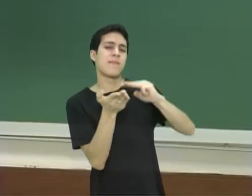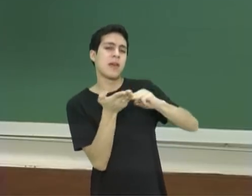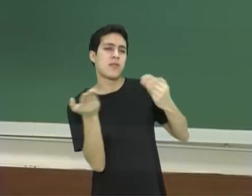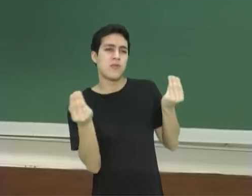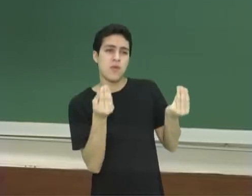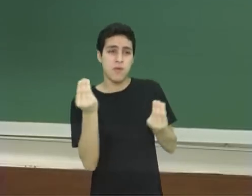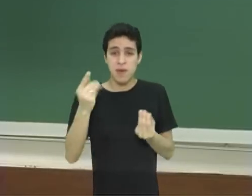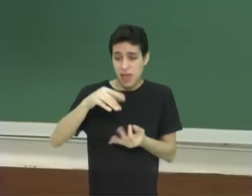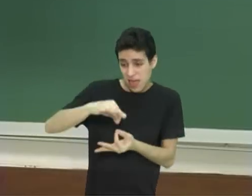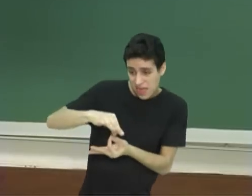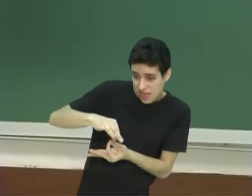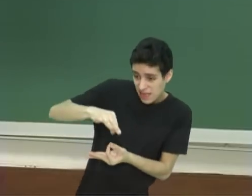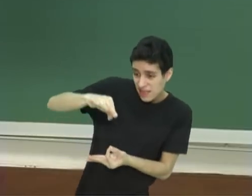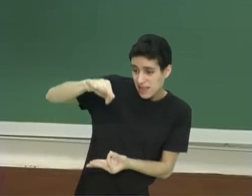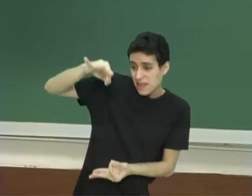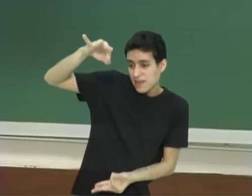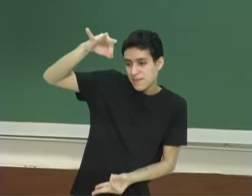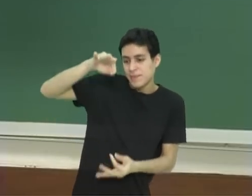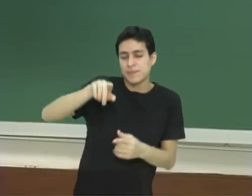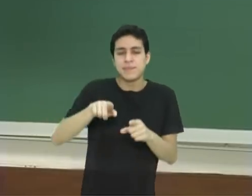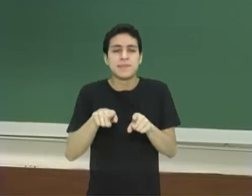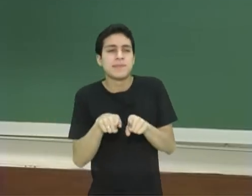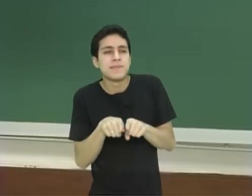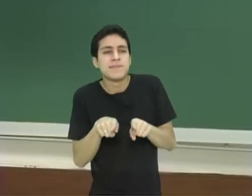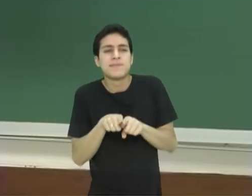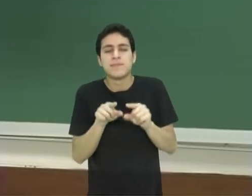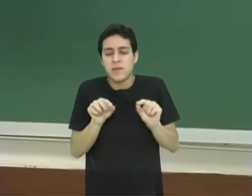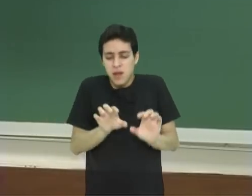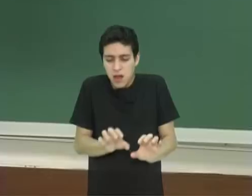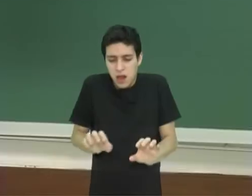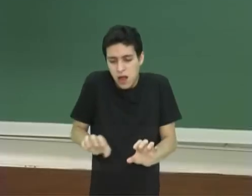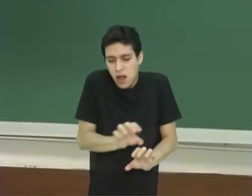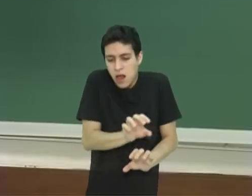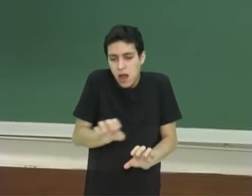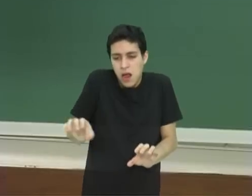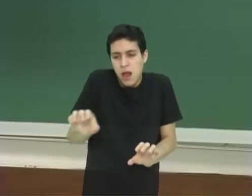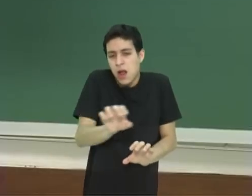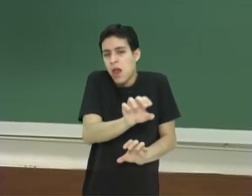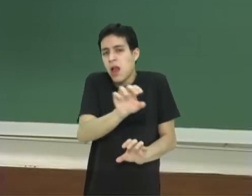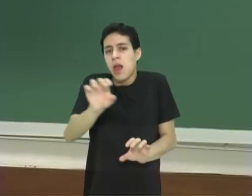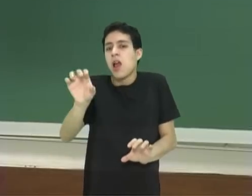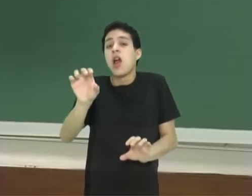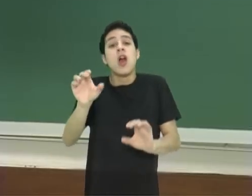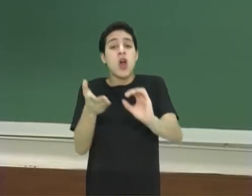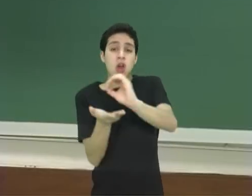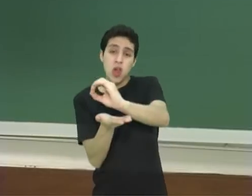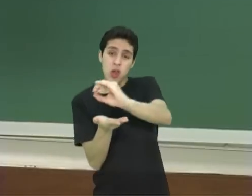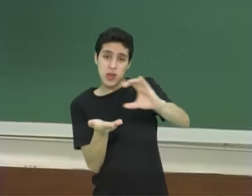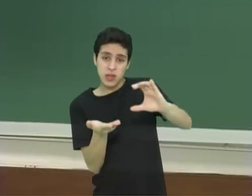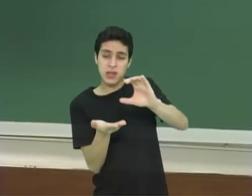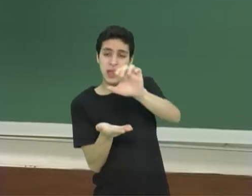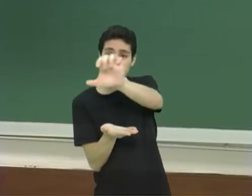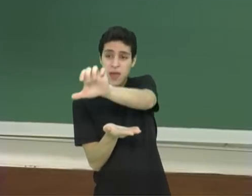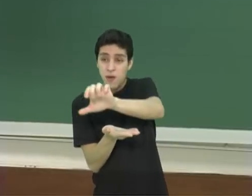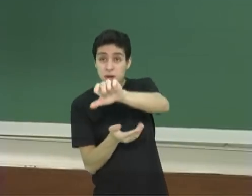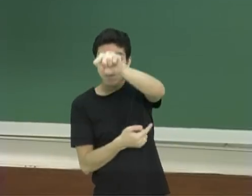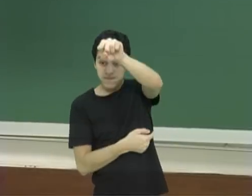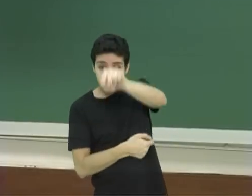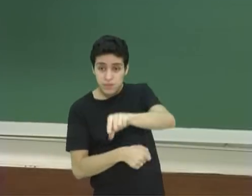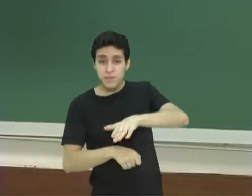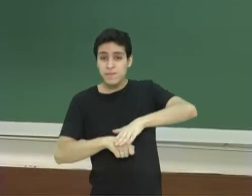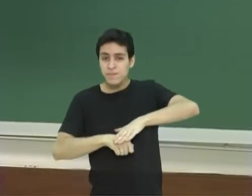extensão, né, o tamanho do território. E aqui está a Europa Ocidental, a porção mais